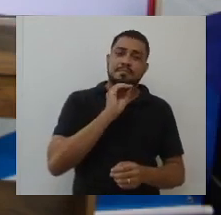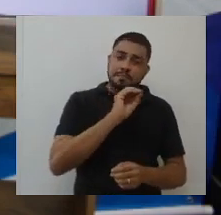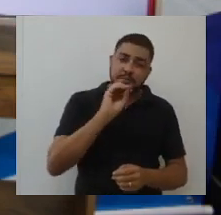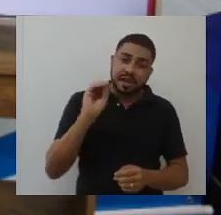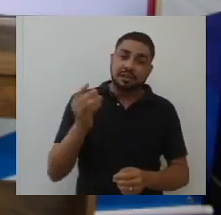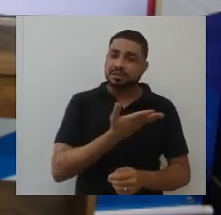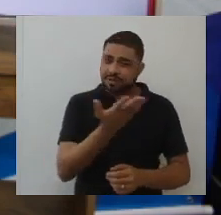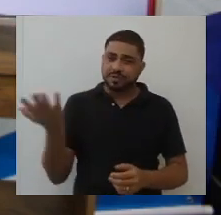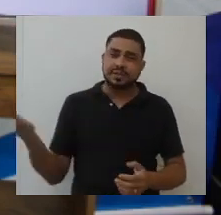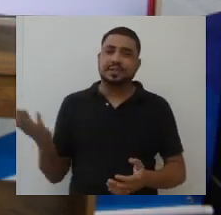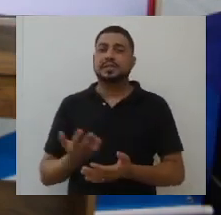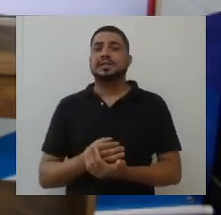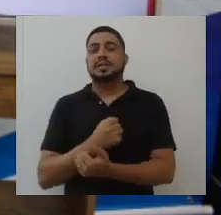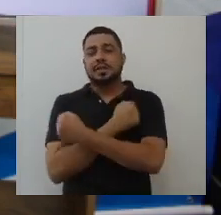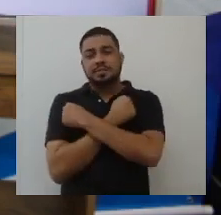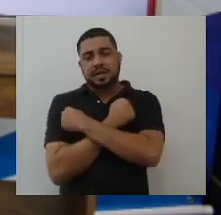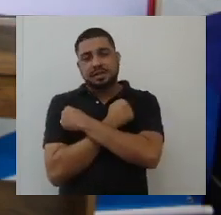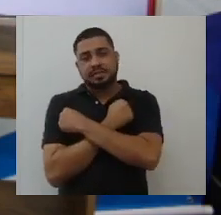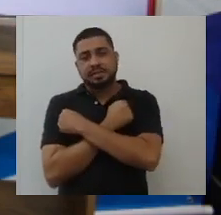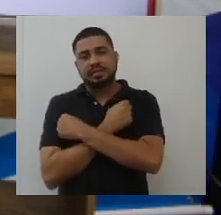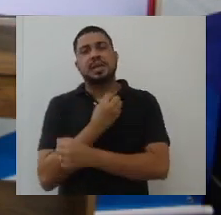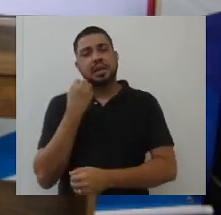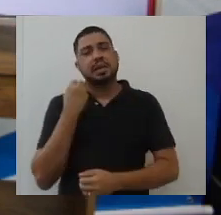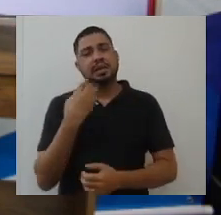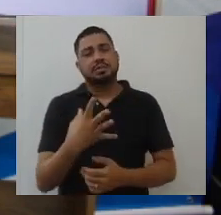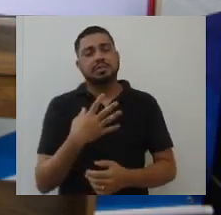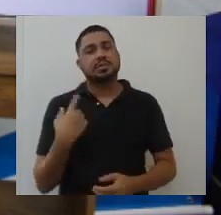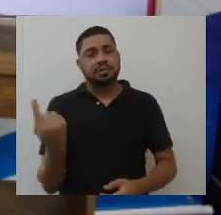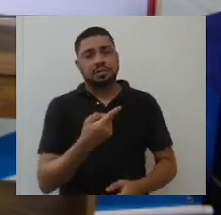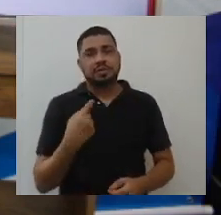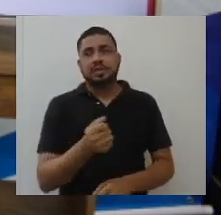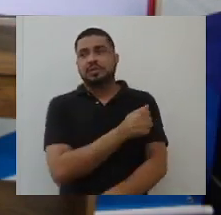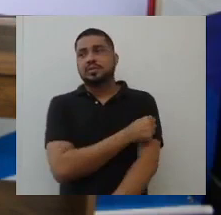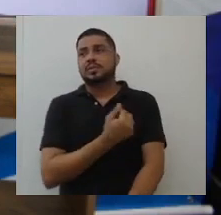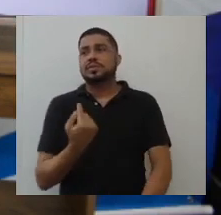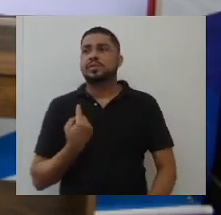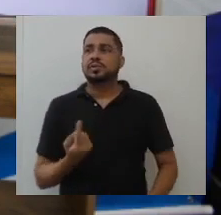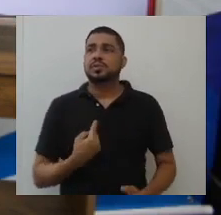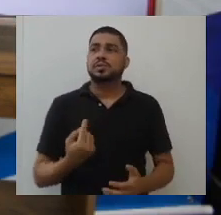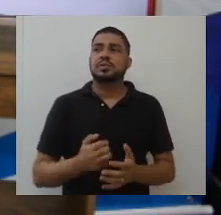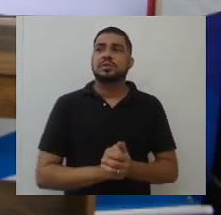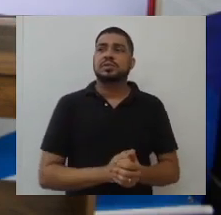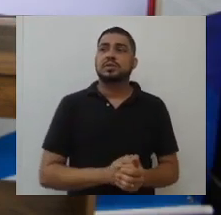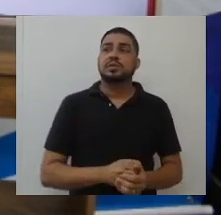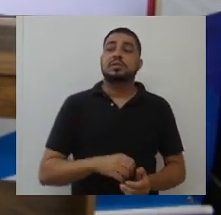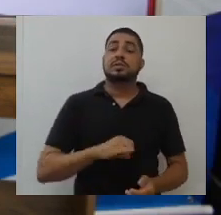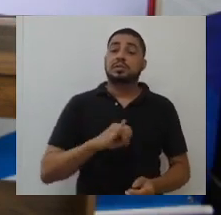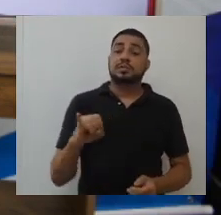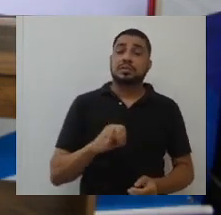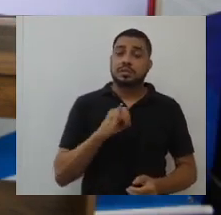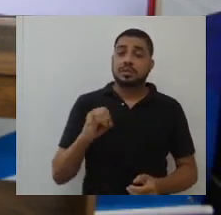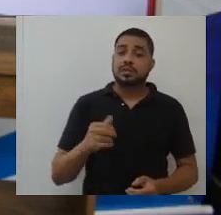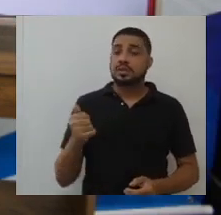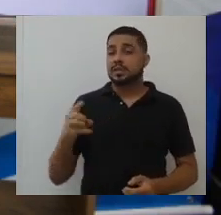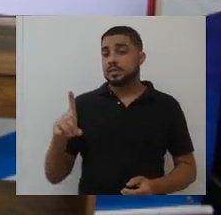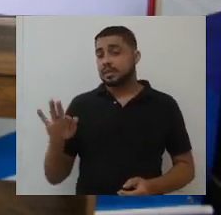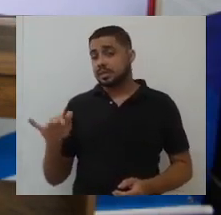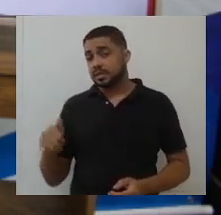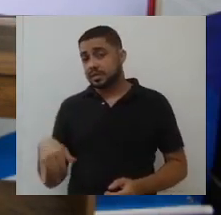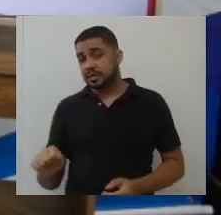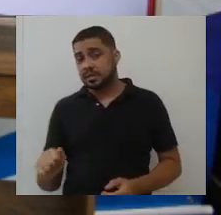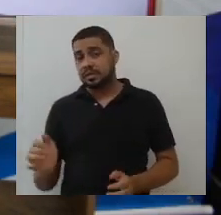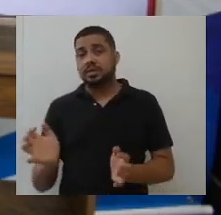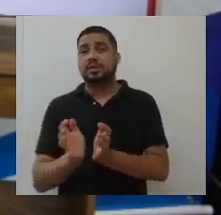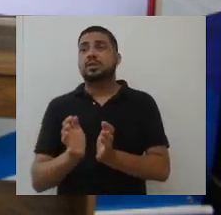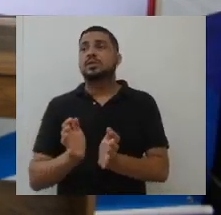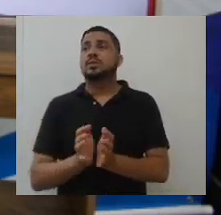Santa Maria da Boa Vista. Um abração, tá? É muito bom ter vocês aqui conosco. Próximo. Olá, sou Andrei, do